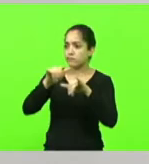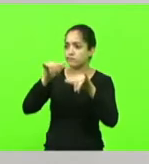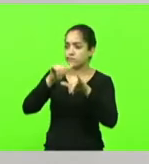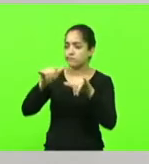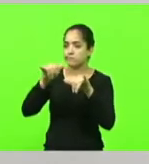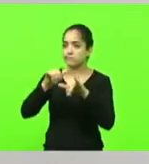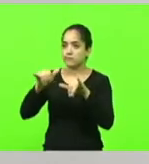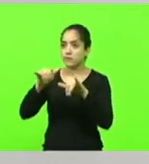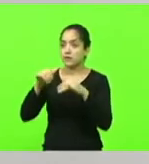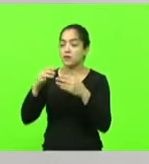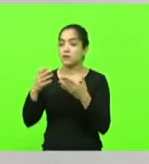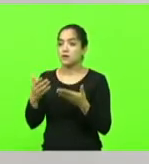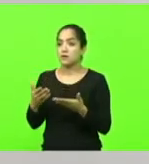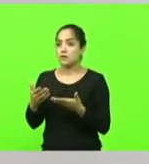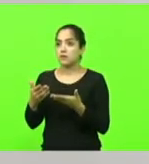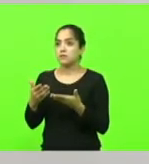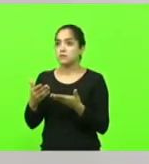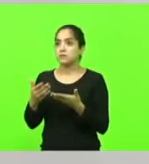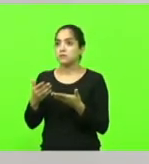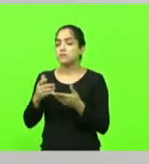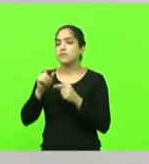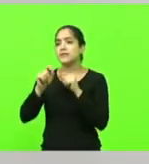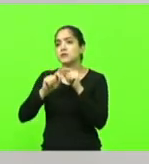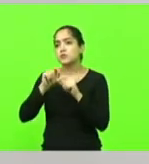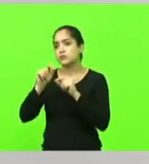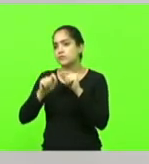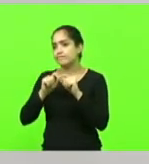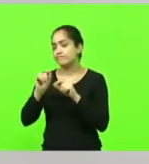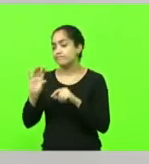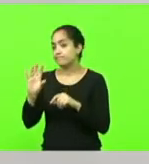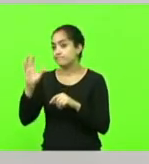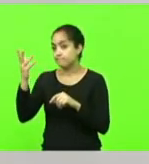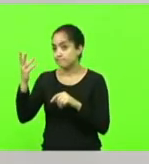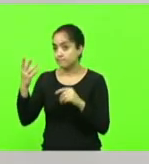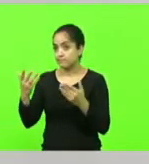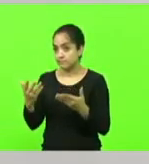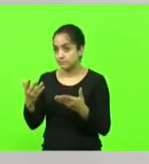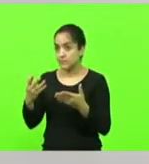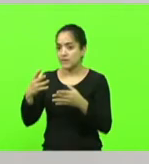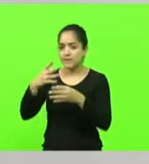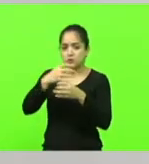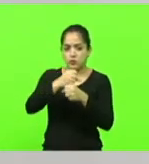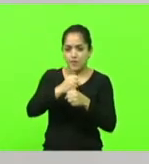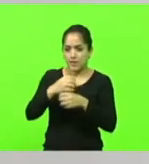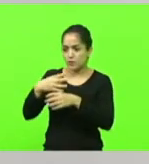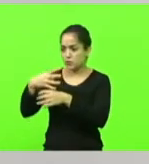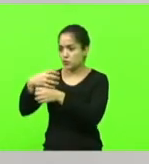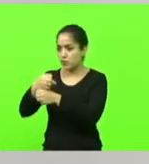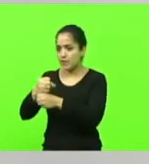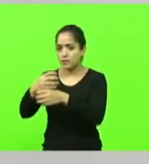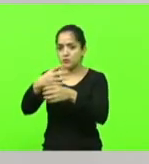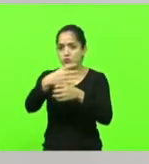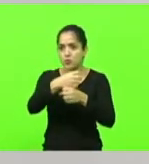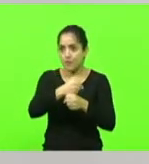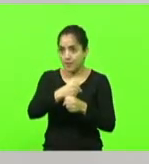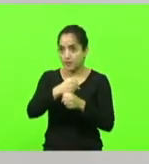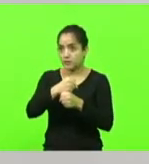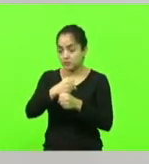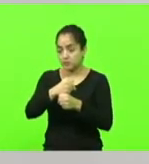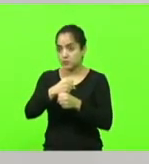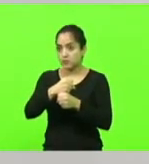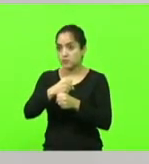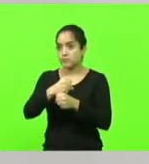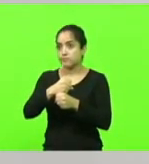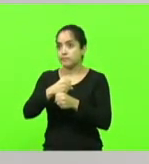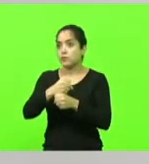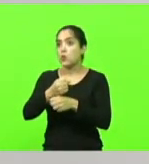Tá bom. O que acontece? A gente vai somando esses milhões todos e